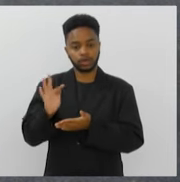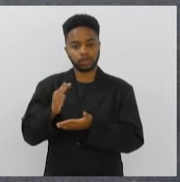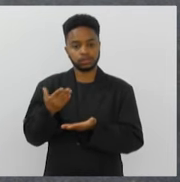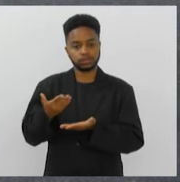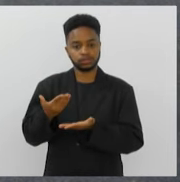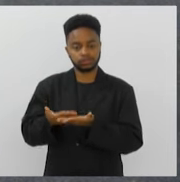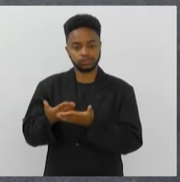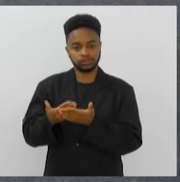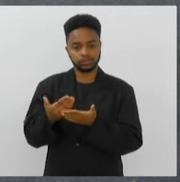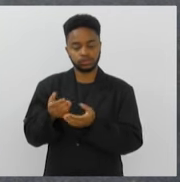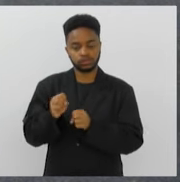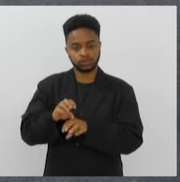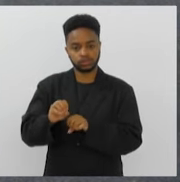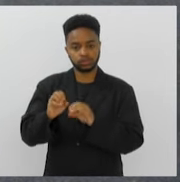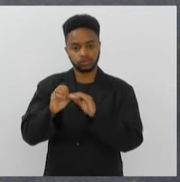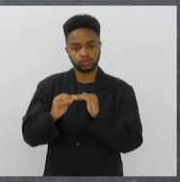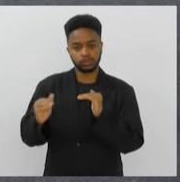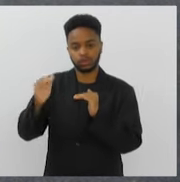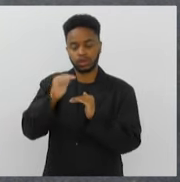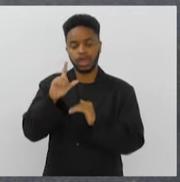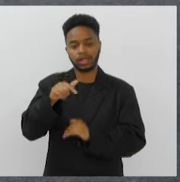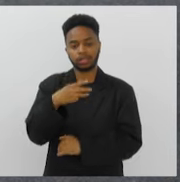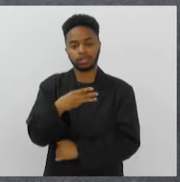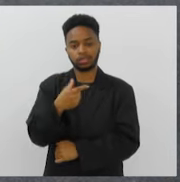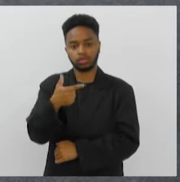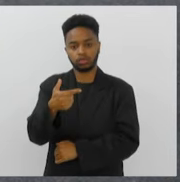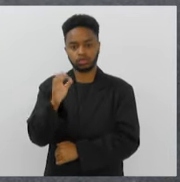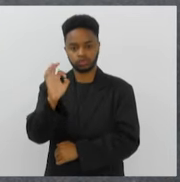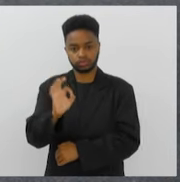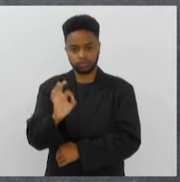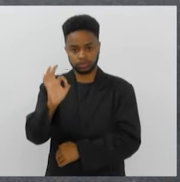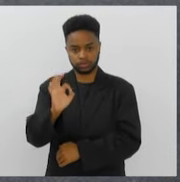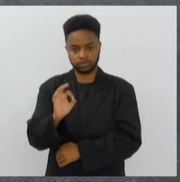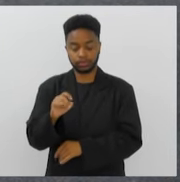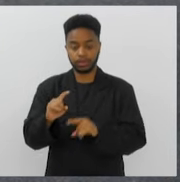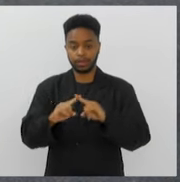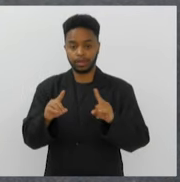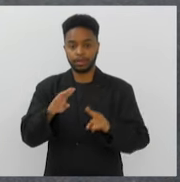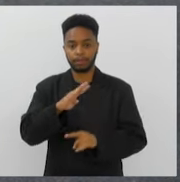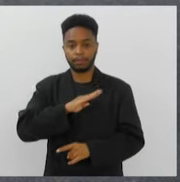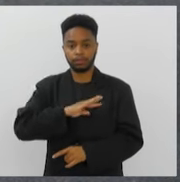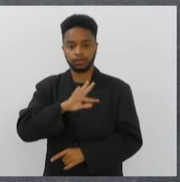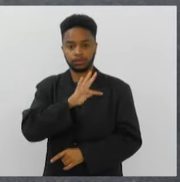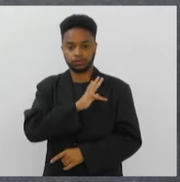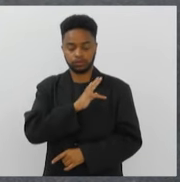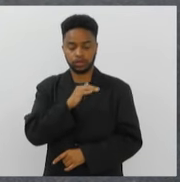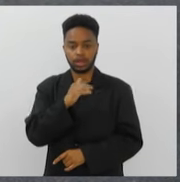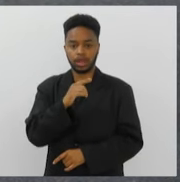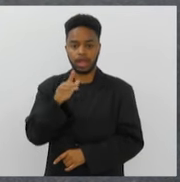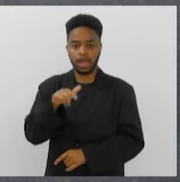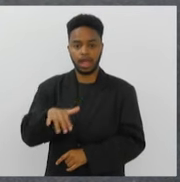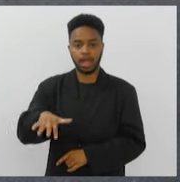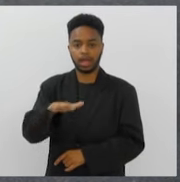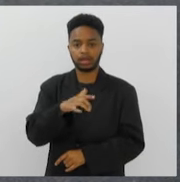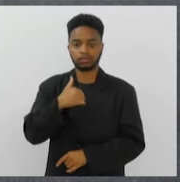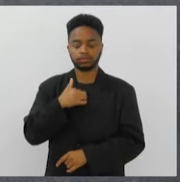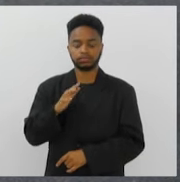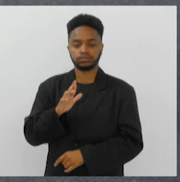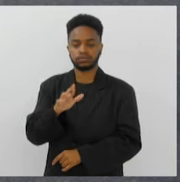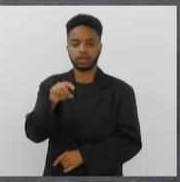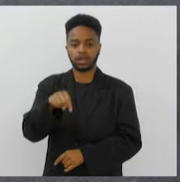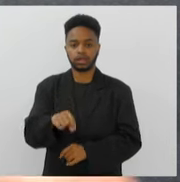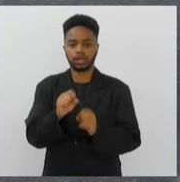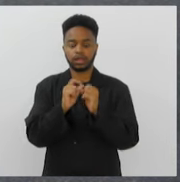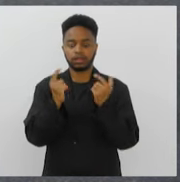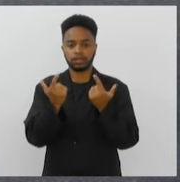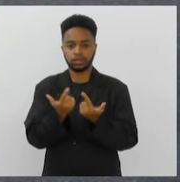32%. E na Baixada Fluminense, região que eu tenho a satisfação de representar aqui nesta casa,